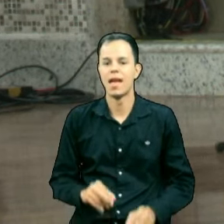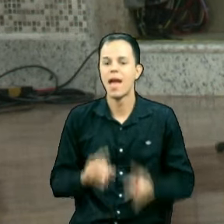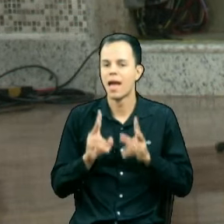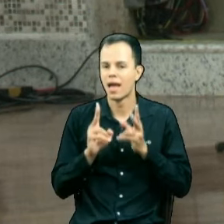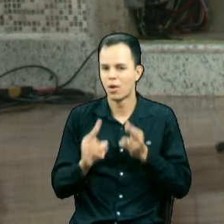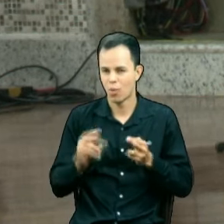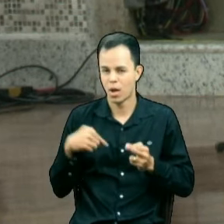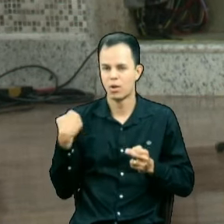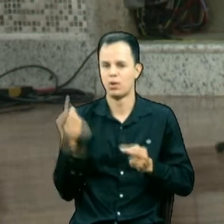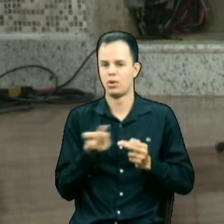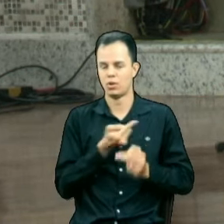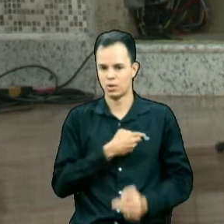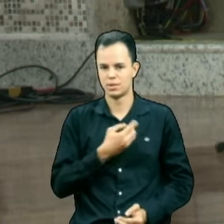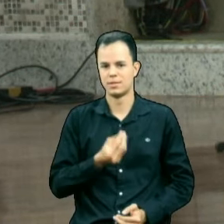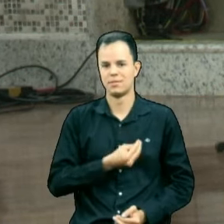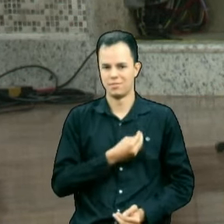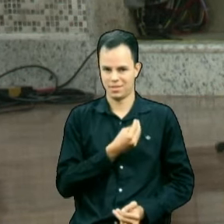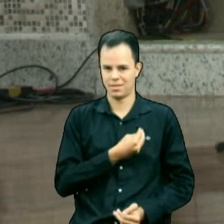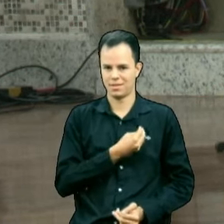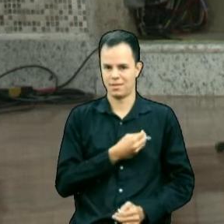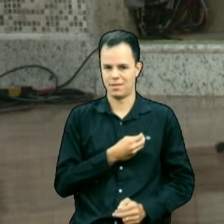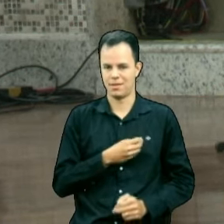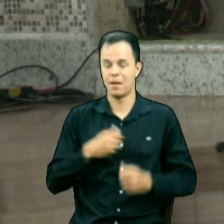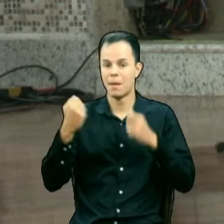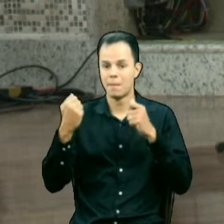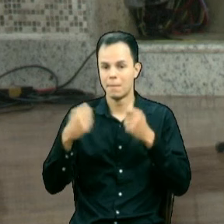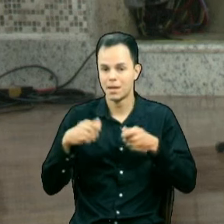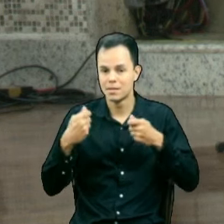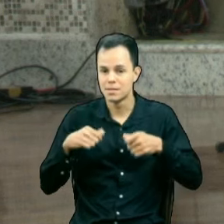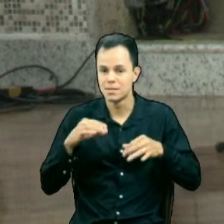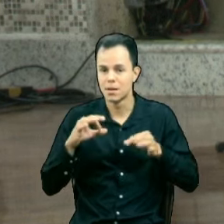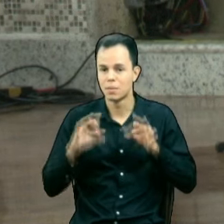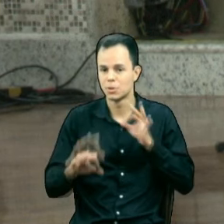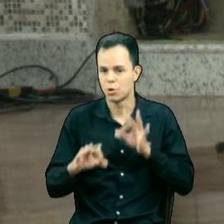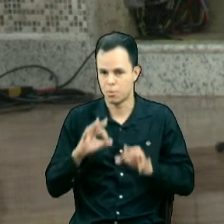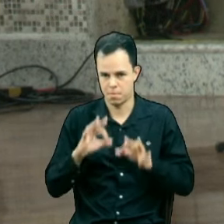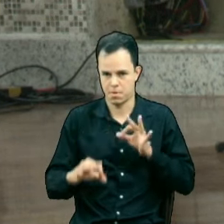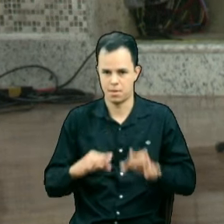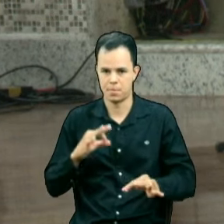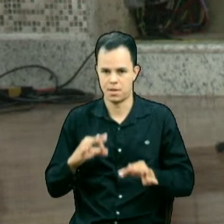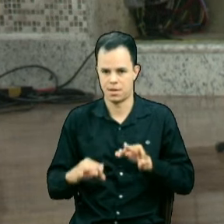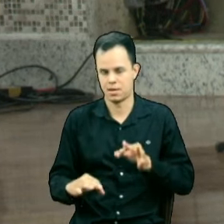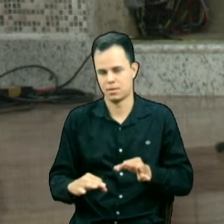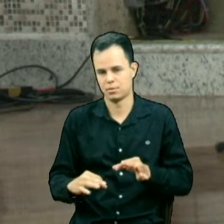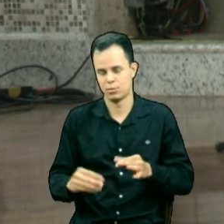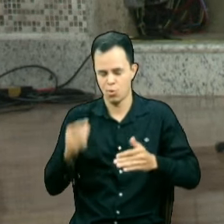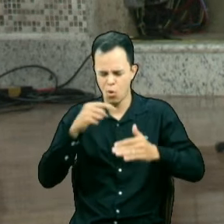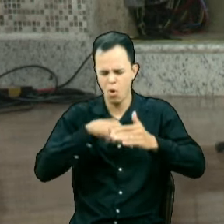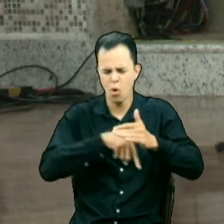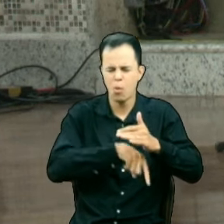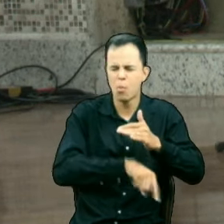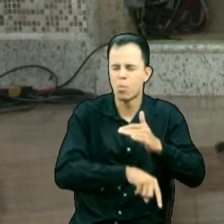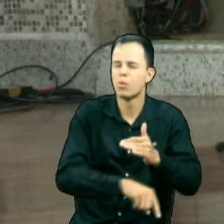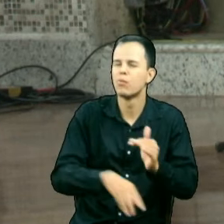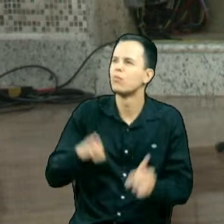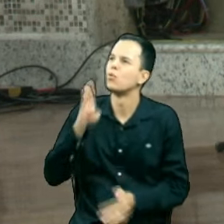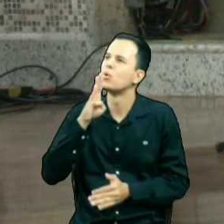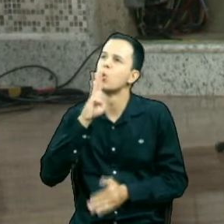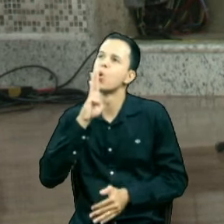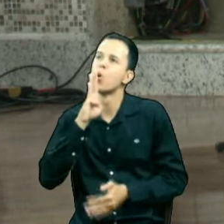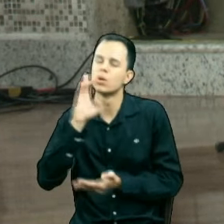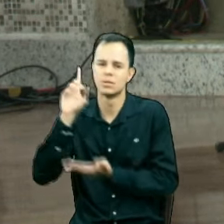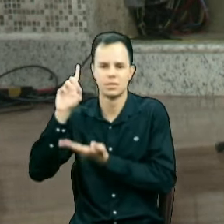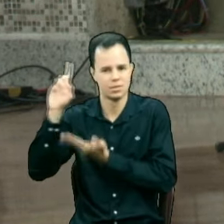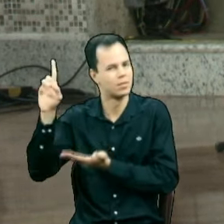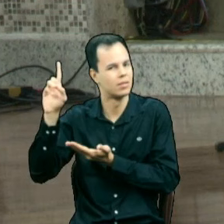ação do espírito santo não apagueis o espírito nós não vamos ser se ar Não